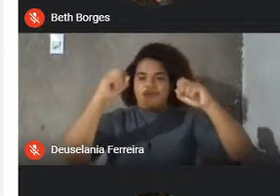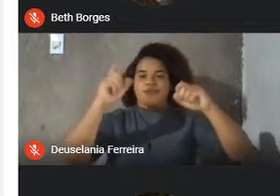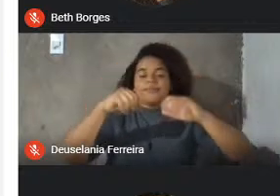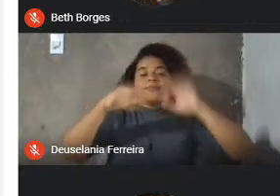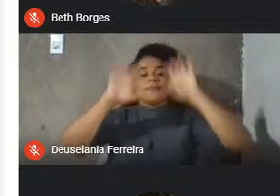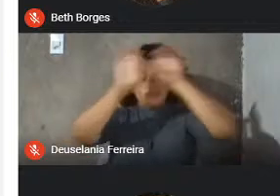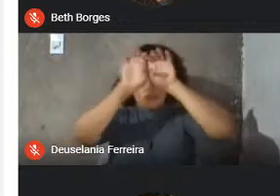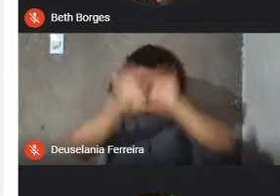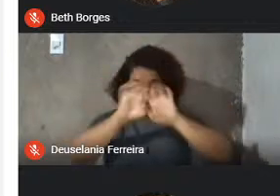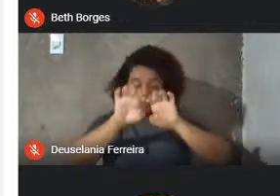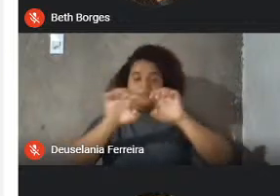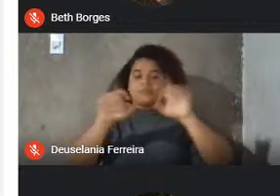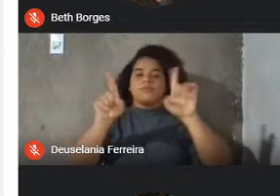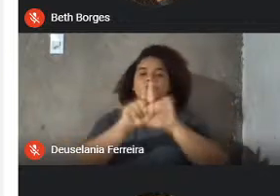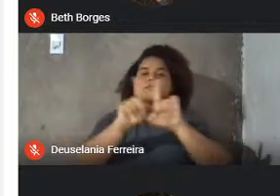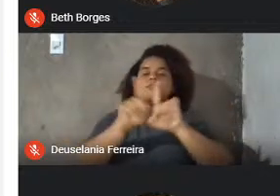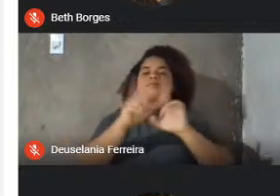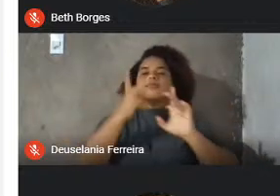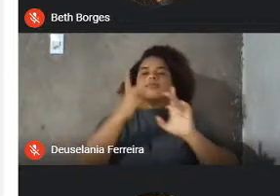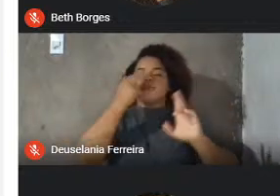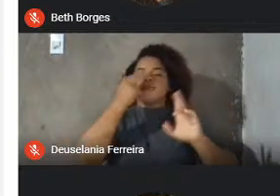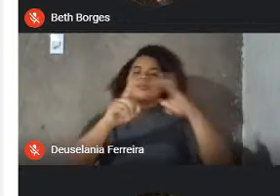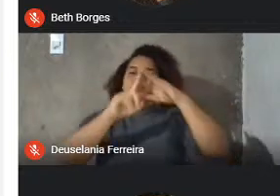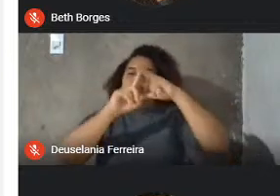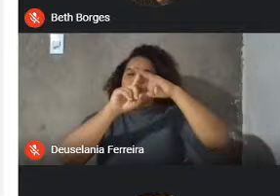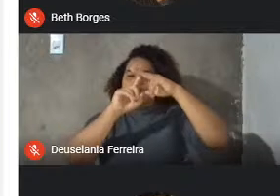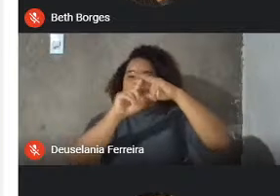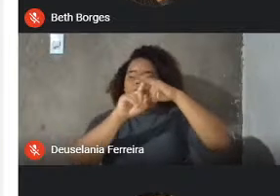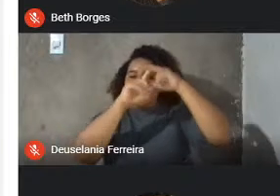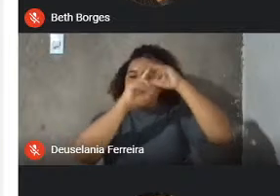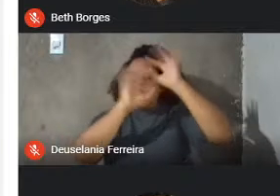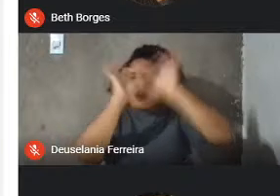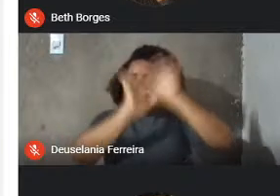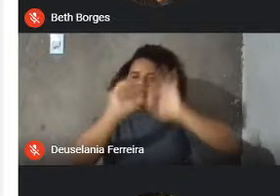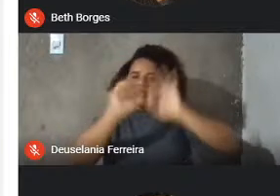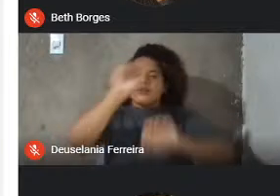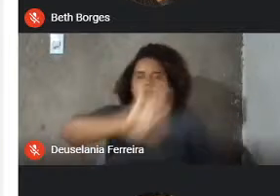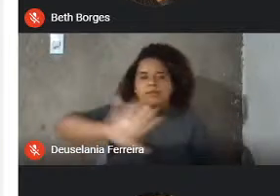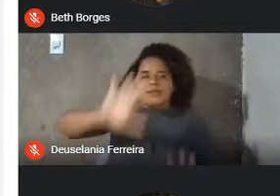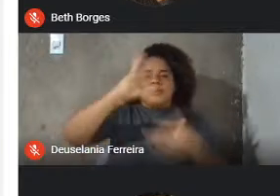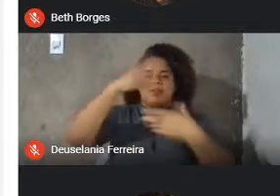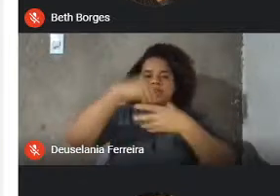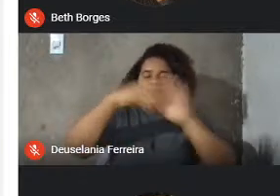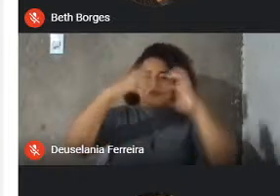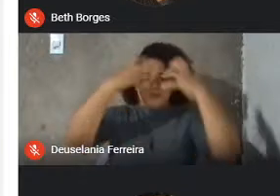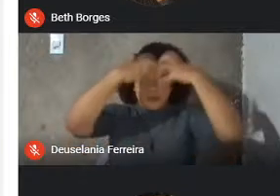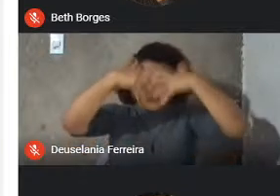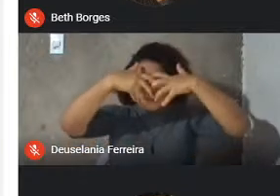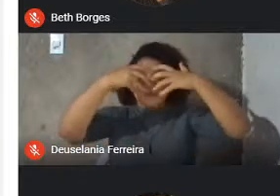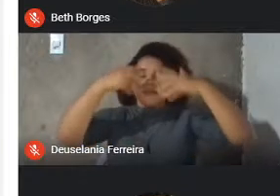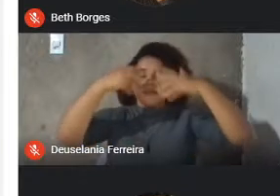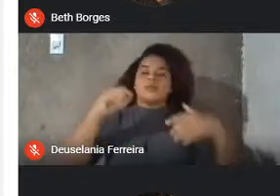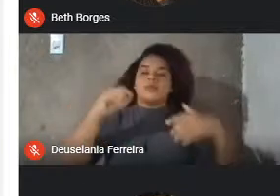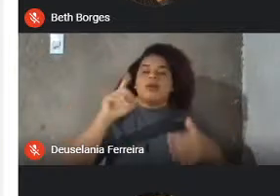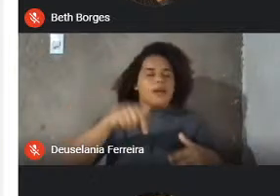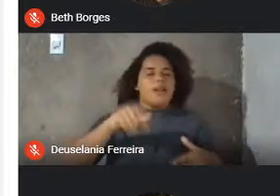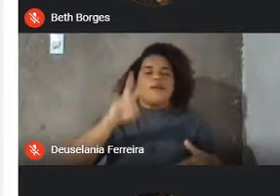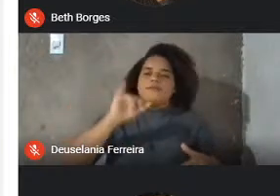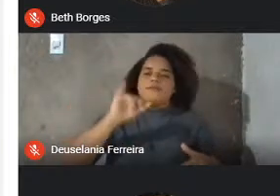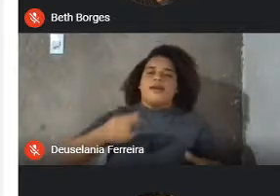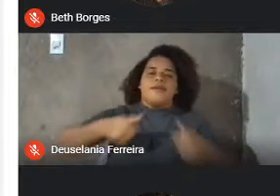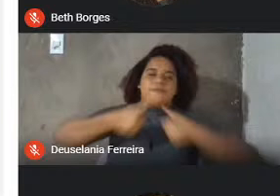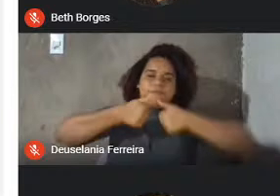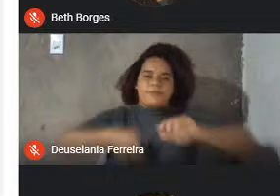estruturação e manutenção dessa imagem no seu cognitivo, vai ser mantido. Isso é